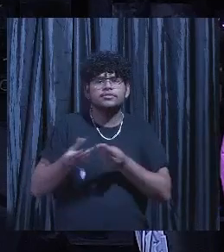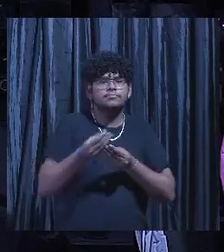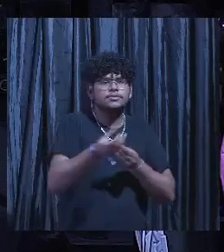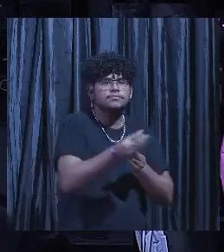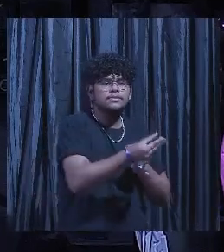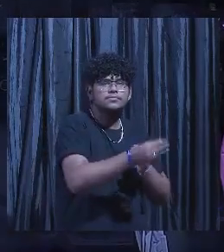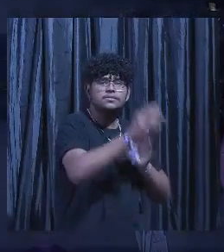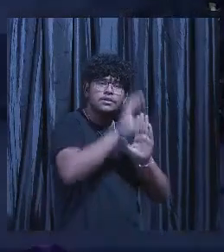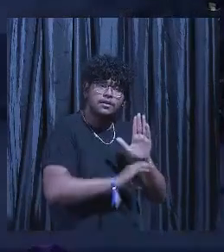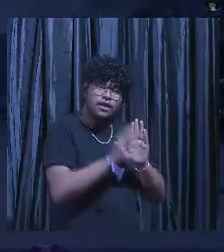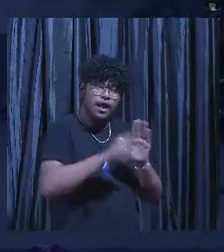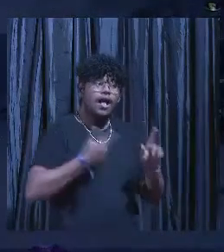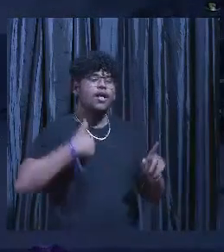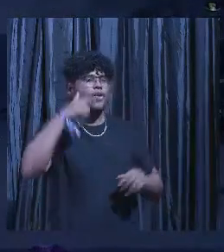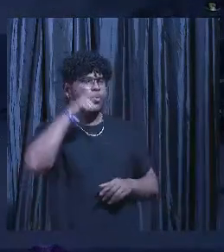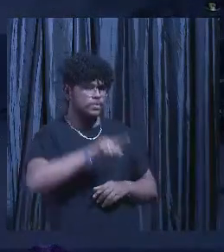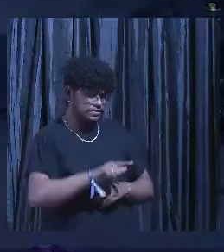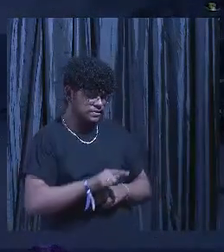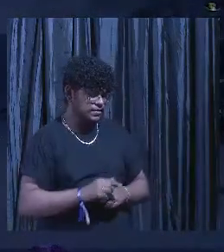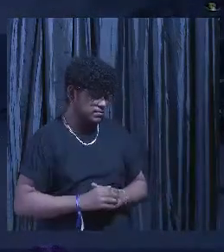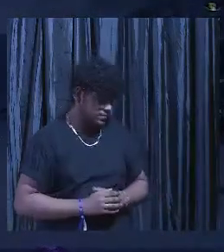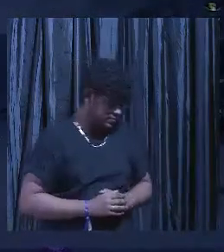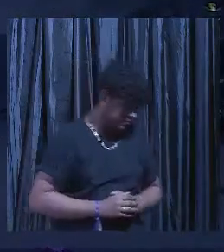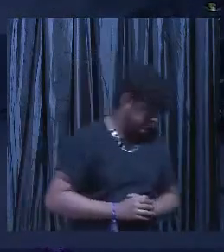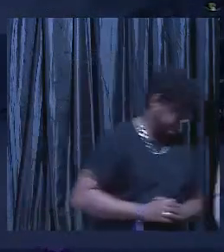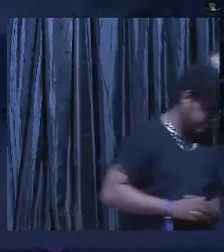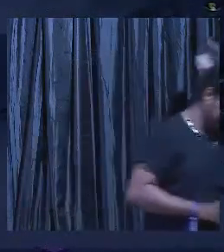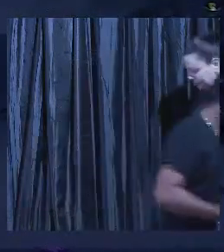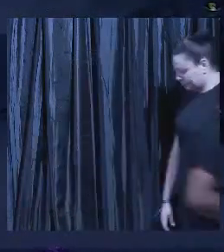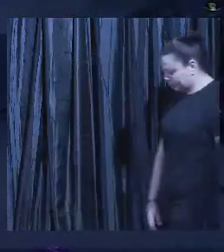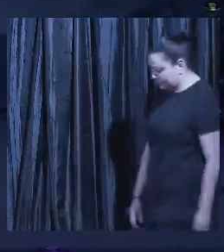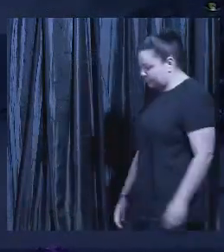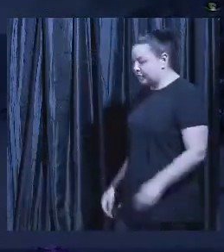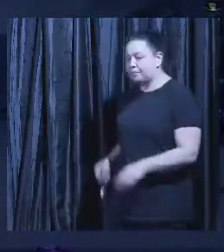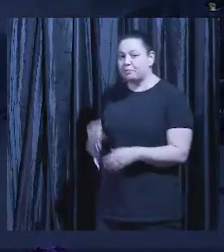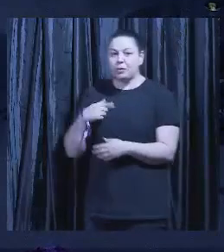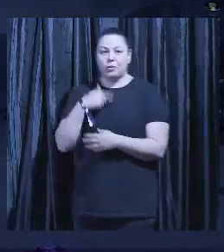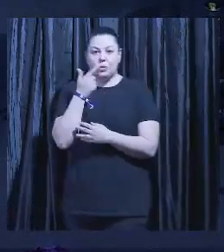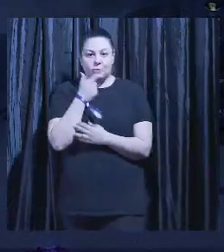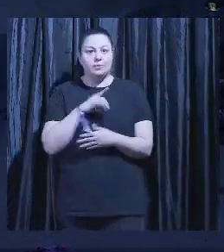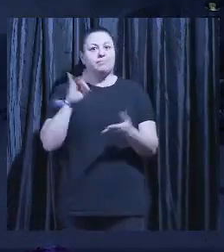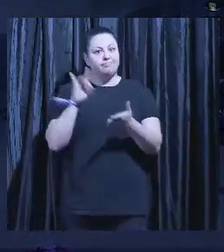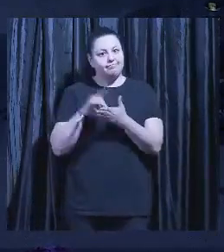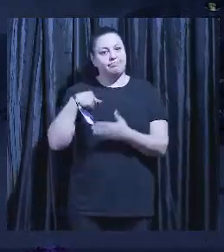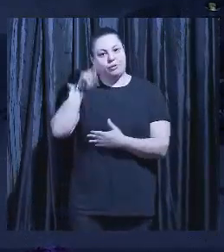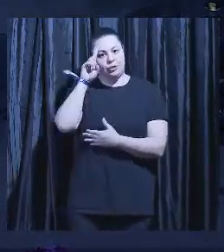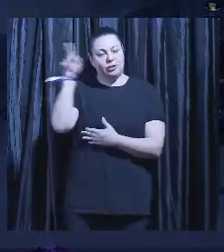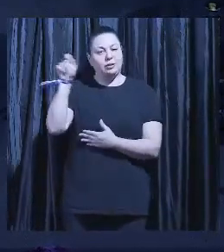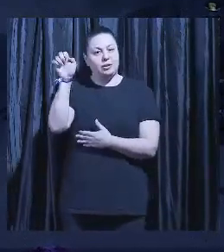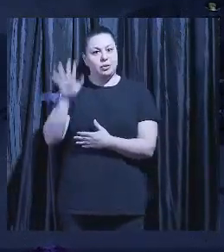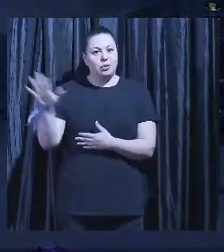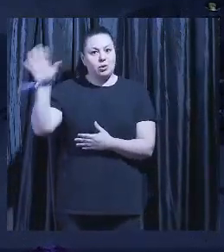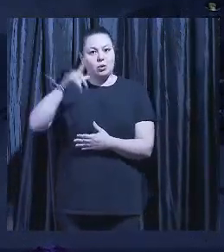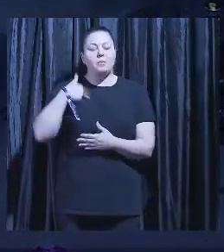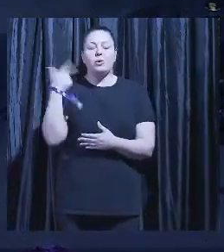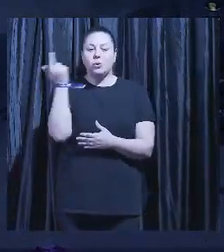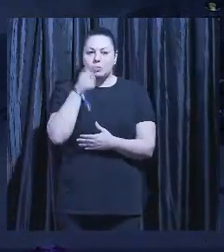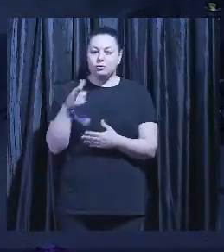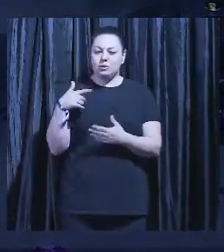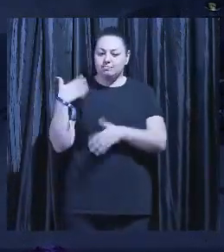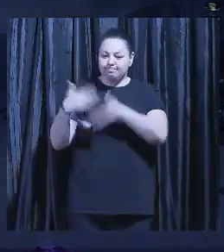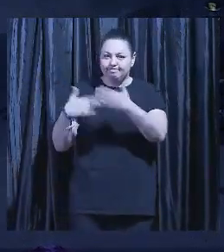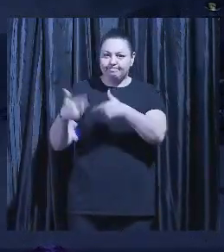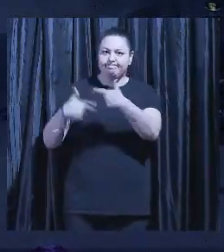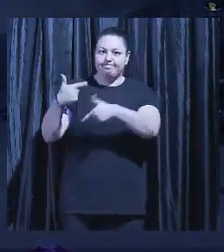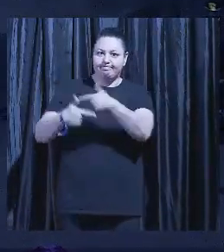que eu consegui, de fato, voltar a ser diretora lá na Europa. E aí eu comecei a conquistar o mercado de trabalho,